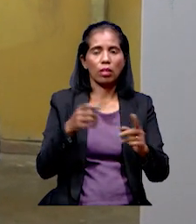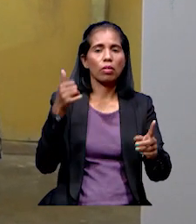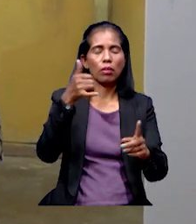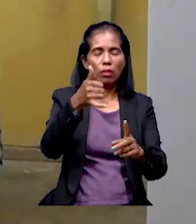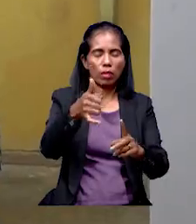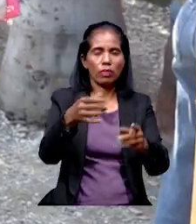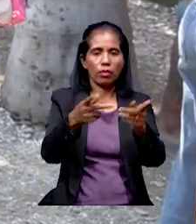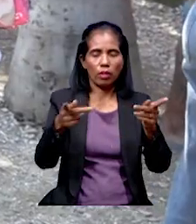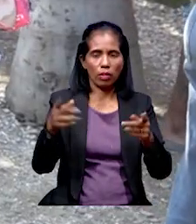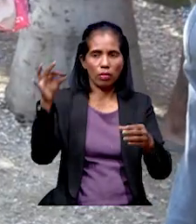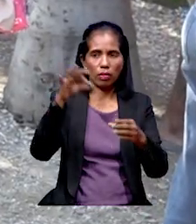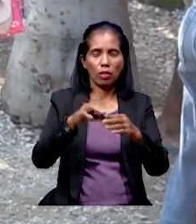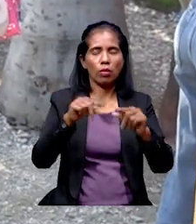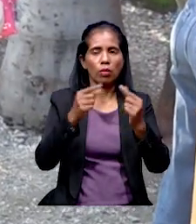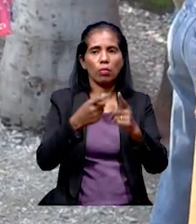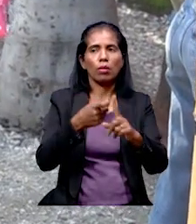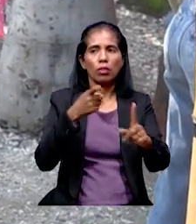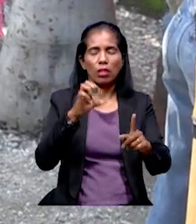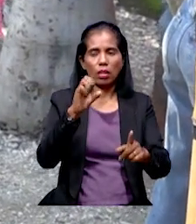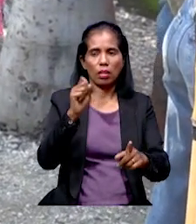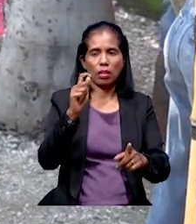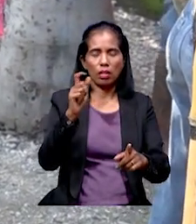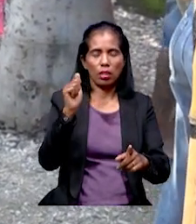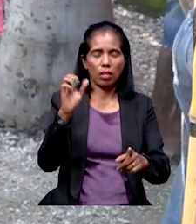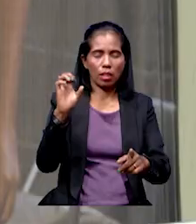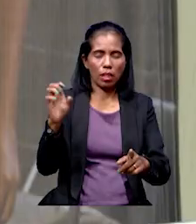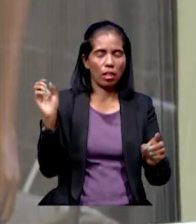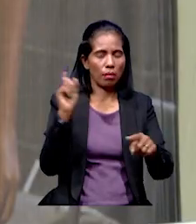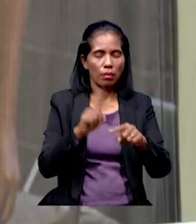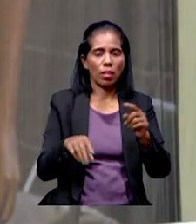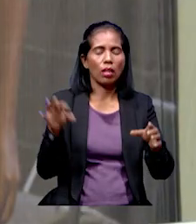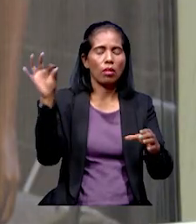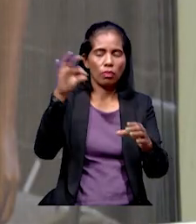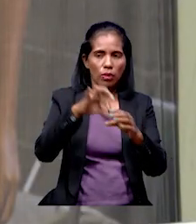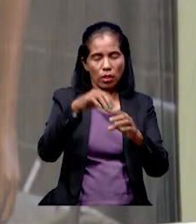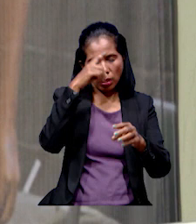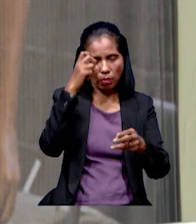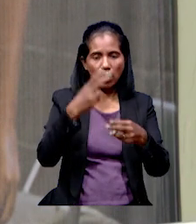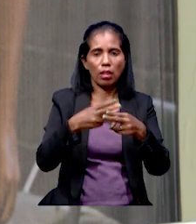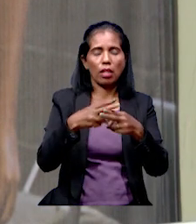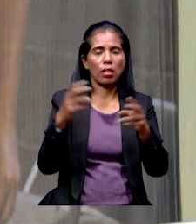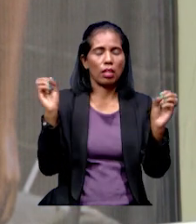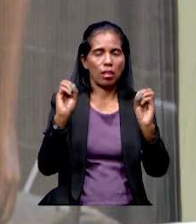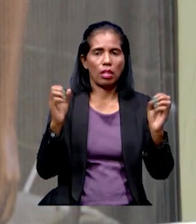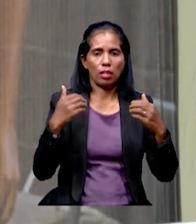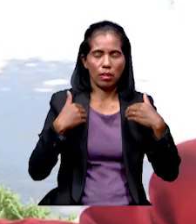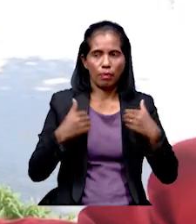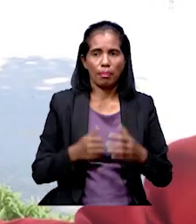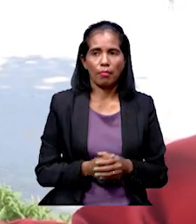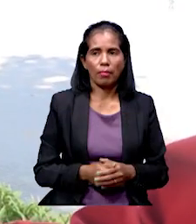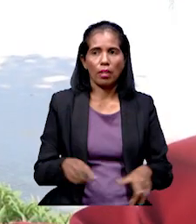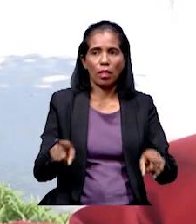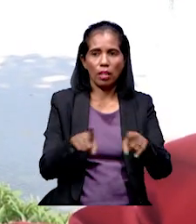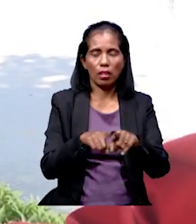votação. Equipa, o sexto, lá autoriza a ir a tu vota. Também na Aran, lá tama, e a lista. No dar a ir a dar um ira,